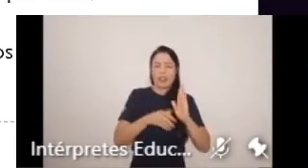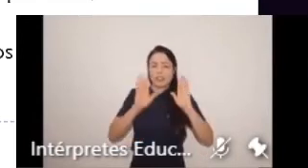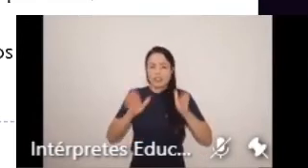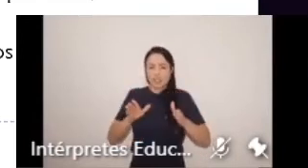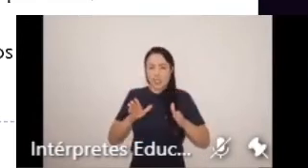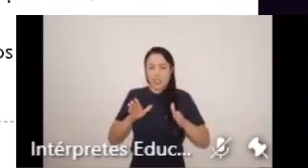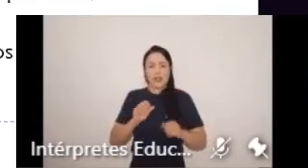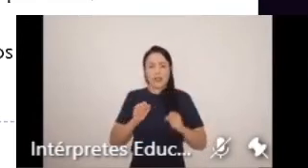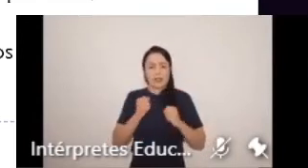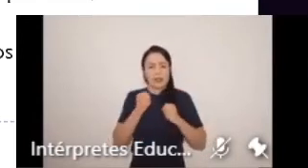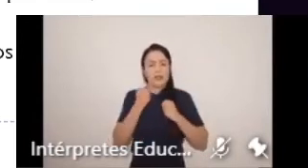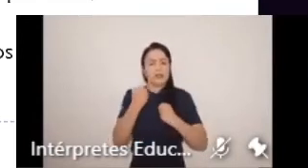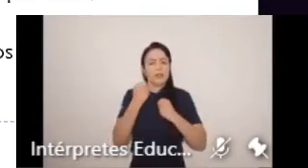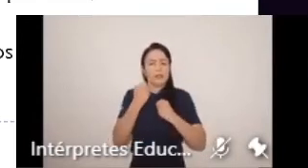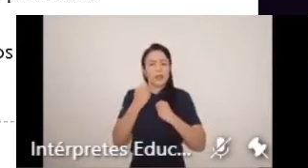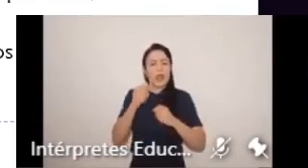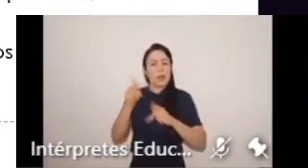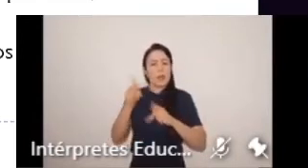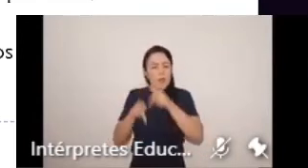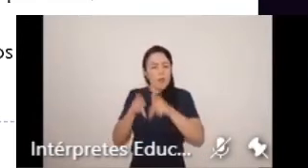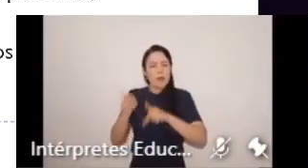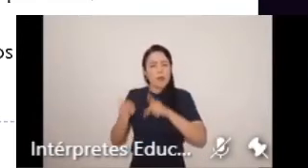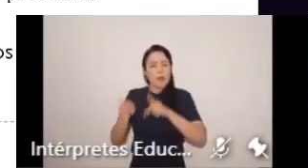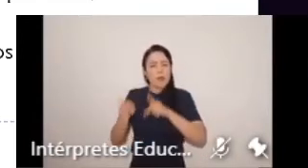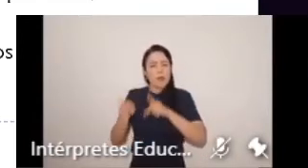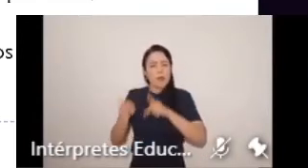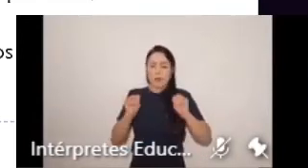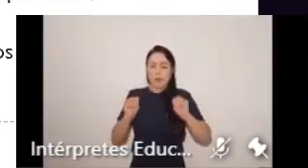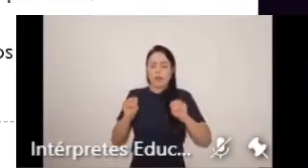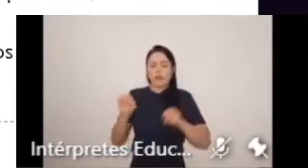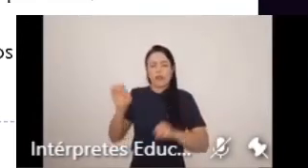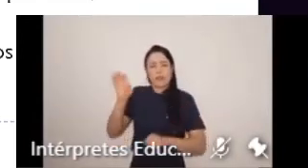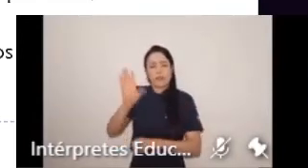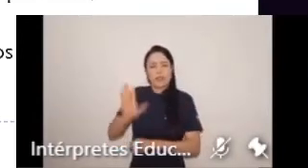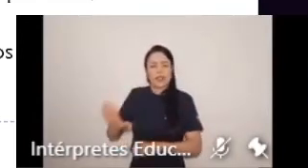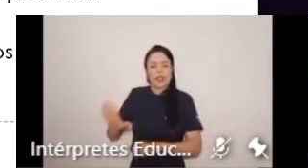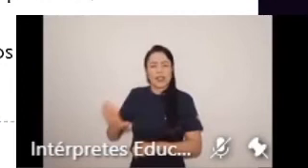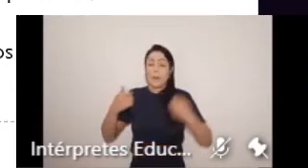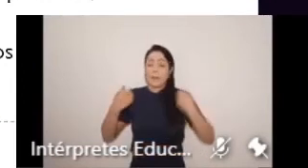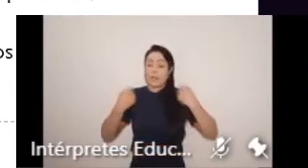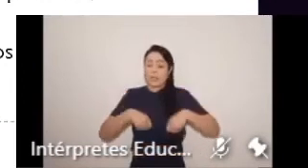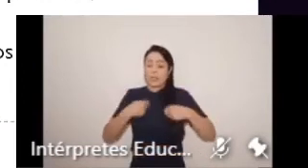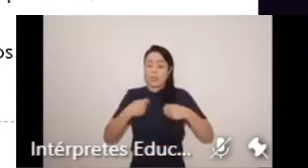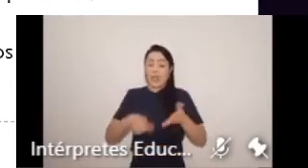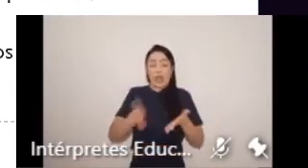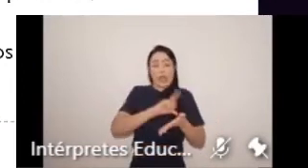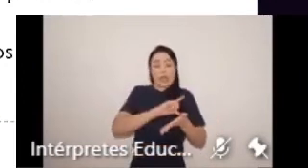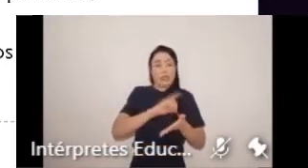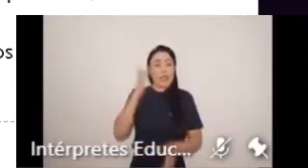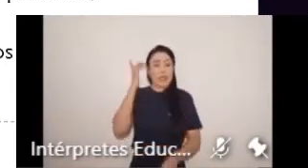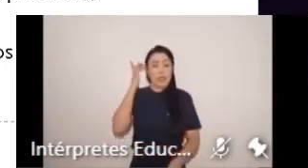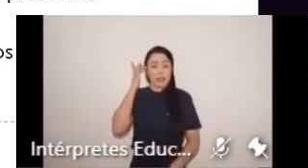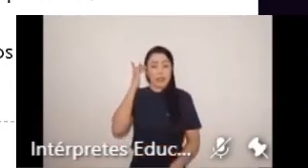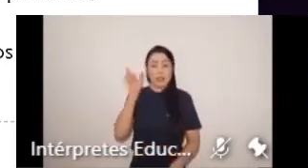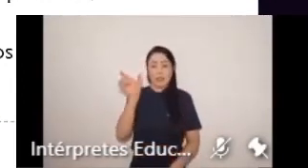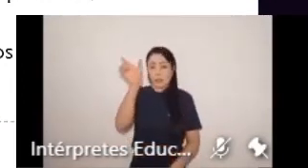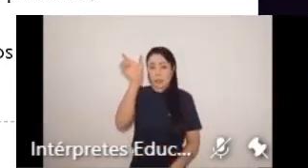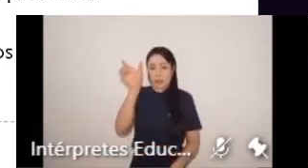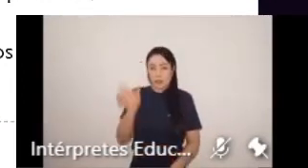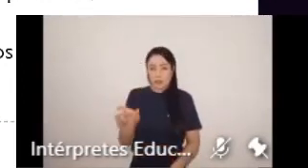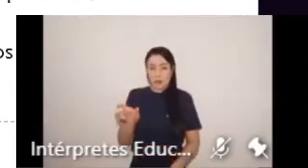avaliação financeira, e nós somos também o Estado, que haja uma presunção de que essa pessoa é